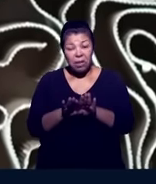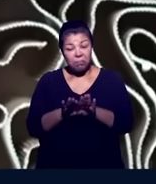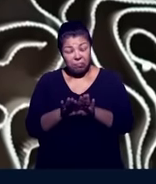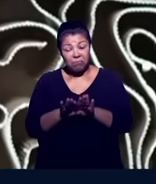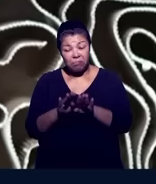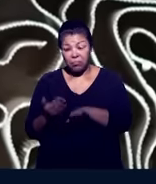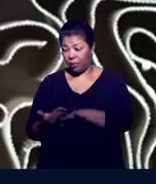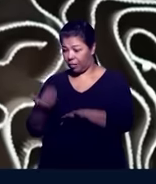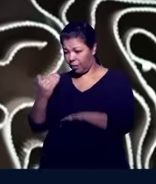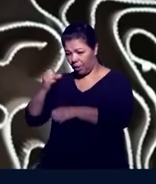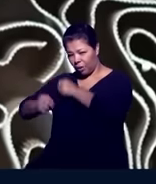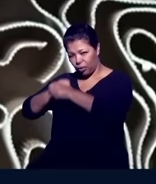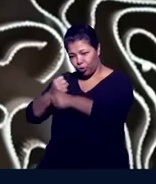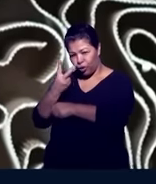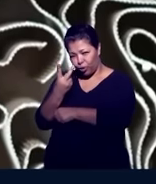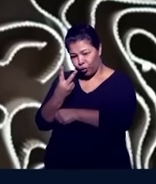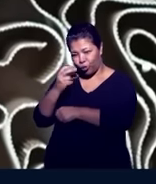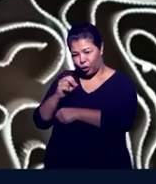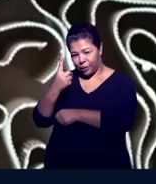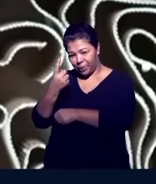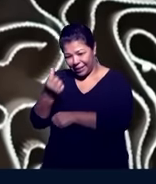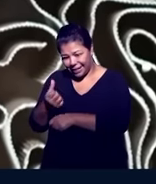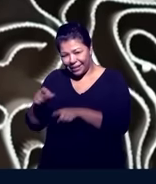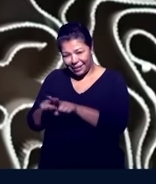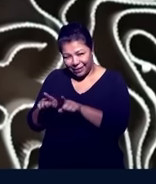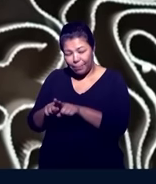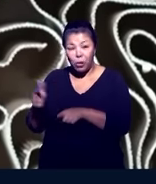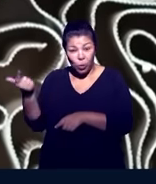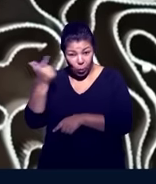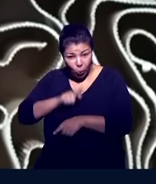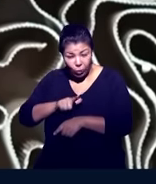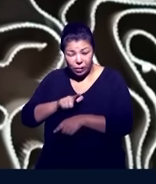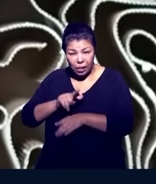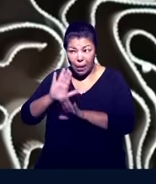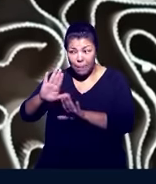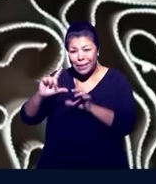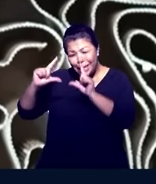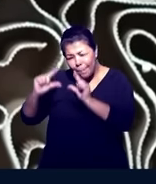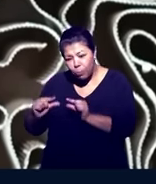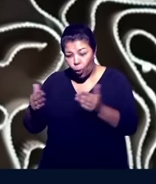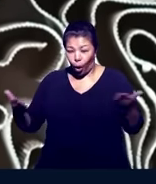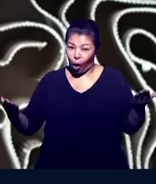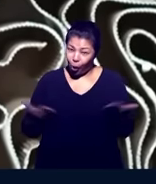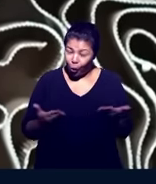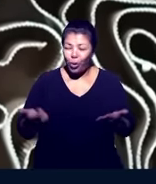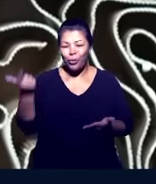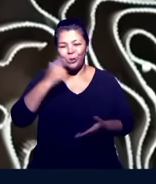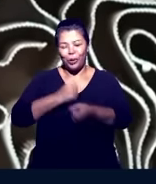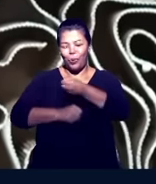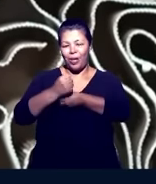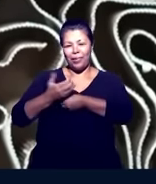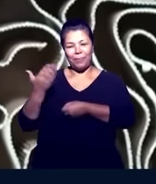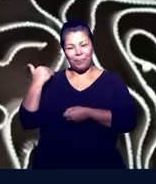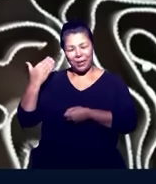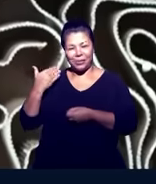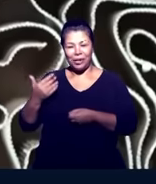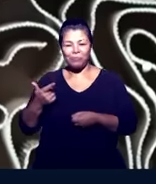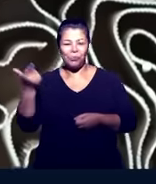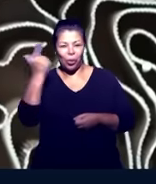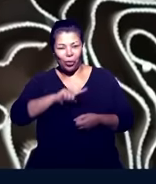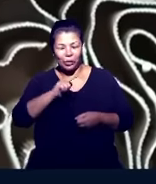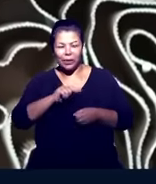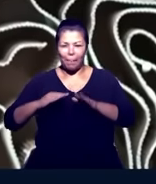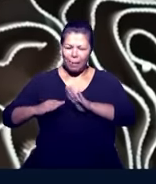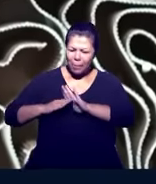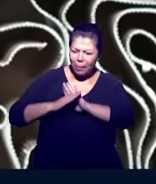importador líquido de petróleo o Brasil hoje é exportador líquido de petróleo a gente produziu no ano passado 2.9 milhões de Barris de petróleo por dia deve chegar no